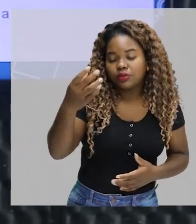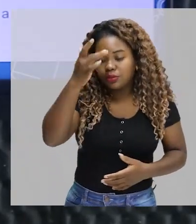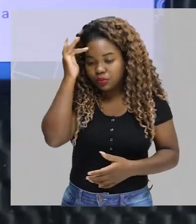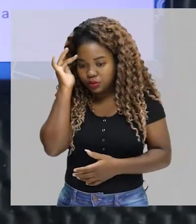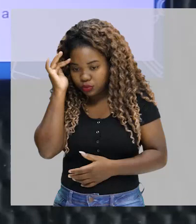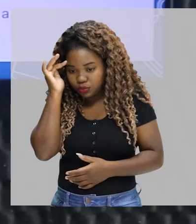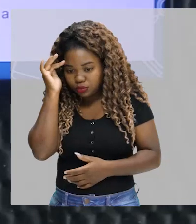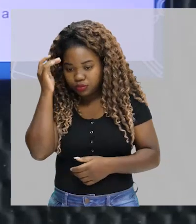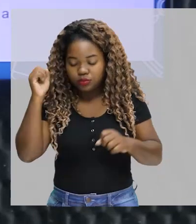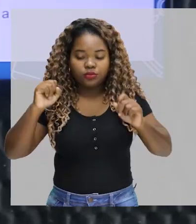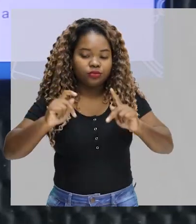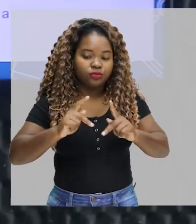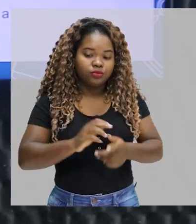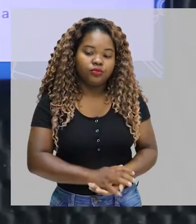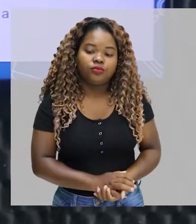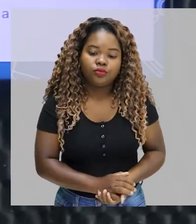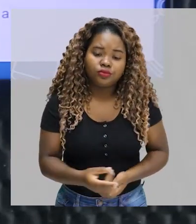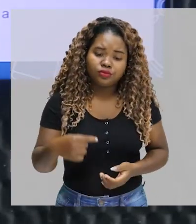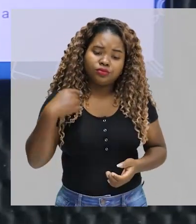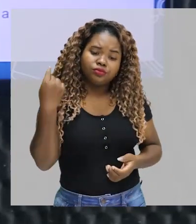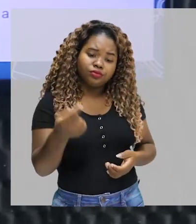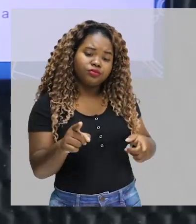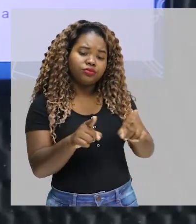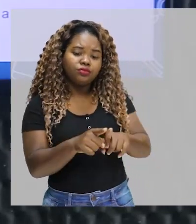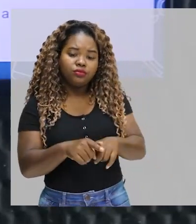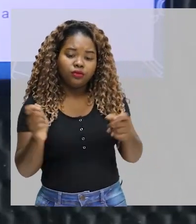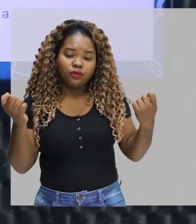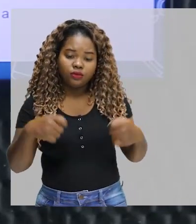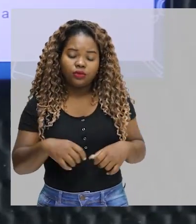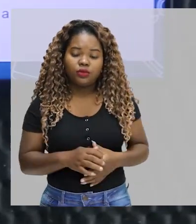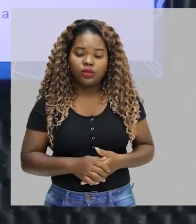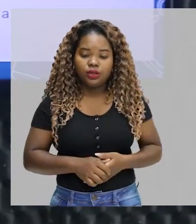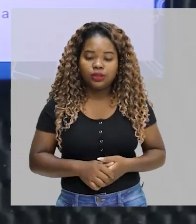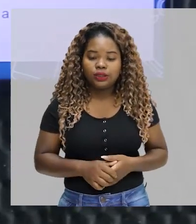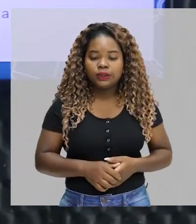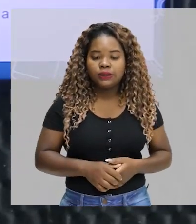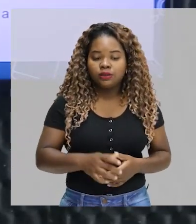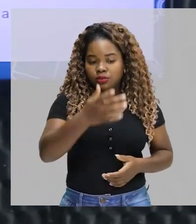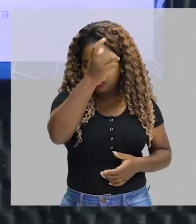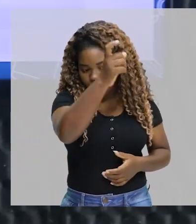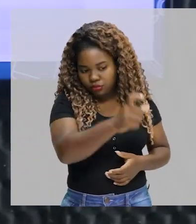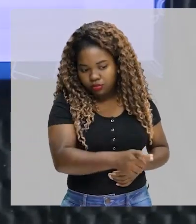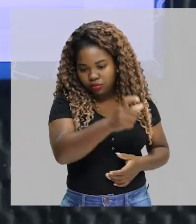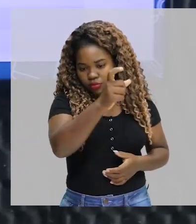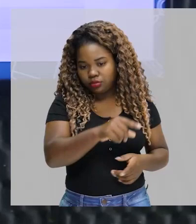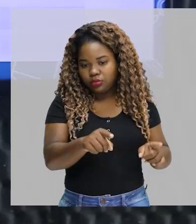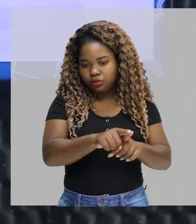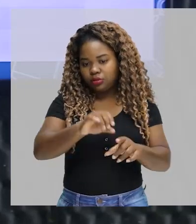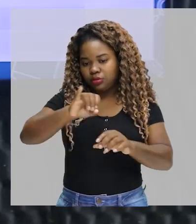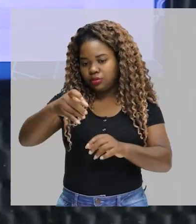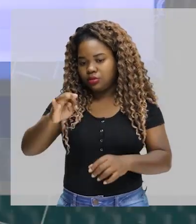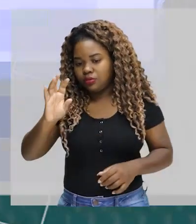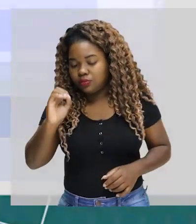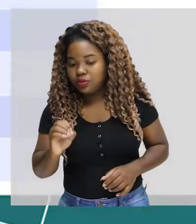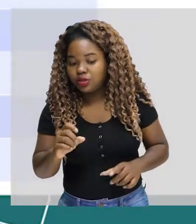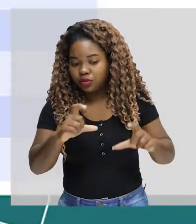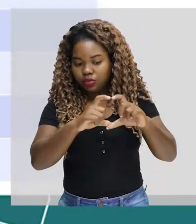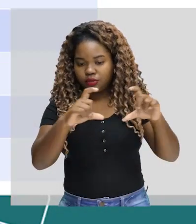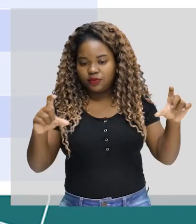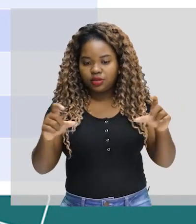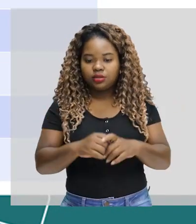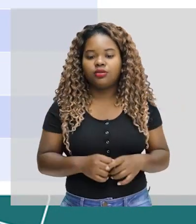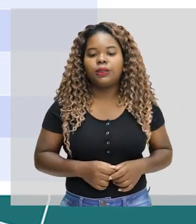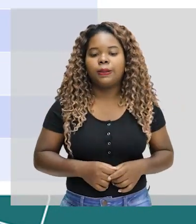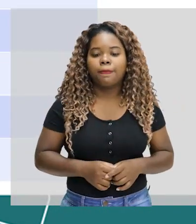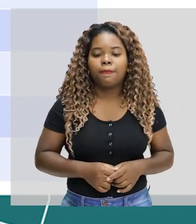pessoa. Tá? Depois, eles podem funcionar tanto como sujeito quanto como objeto em uma sentença. Olha